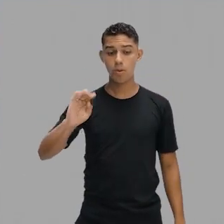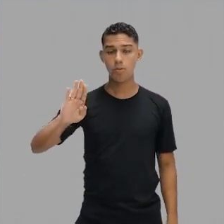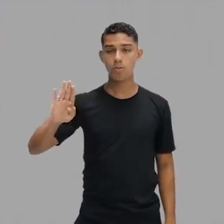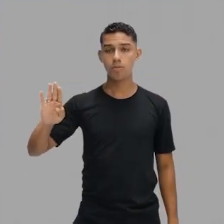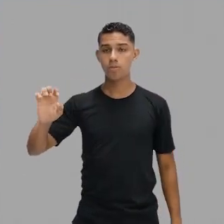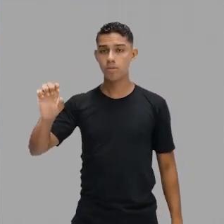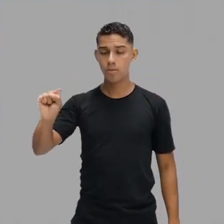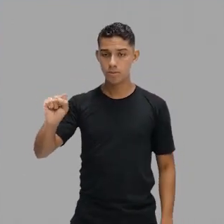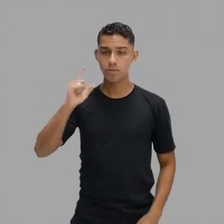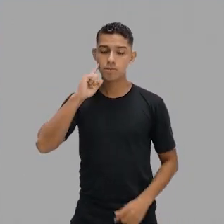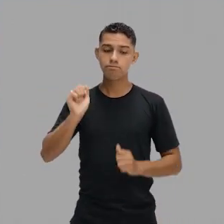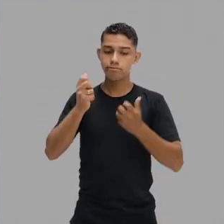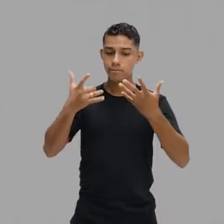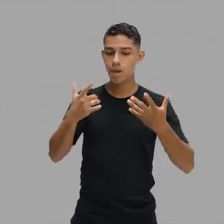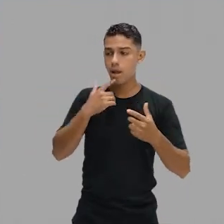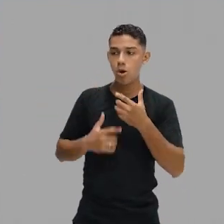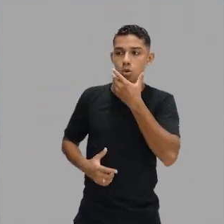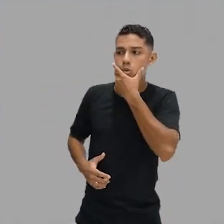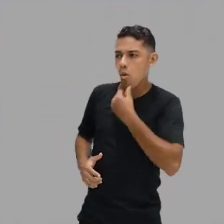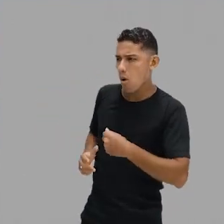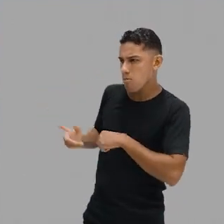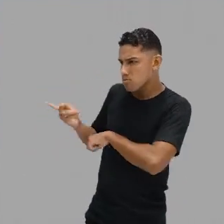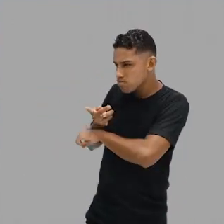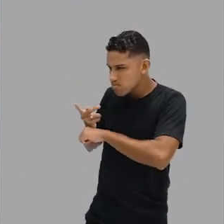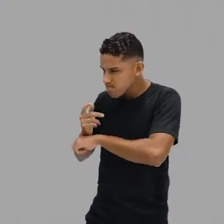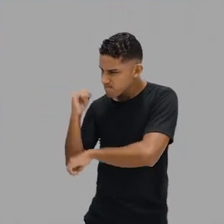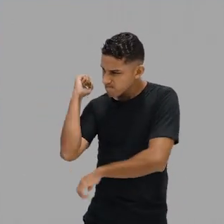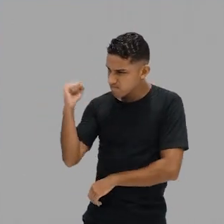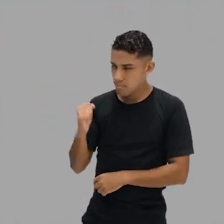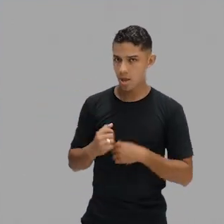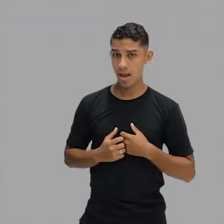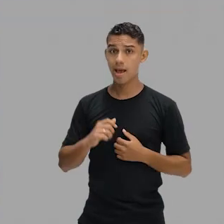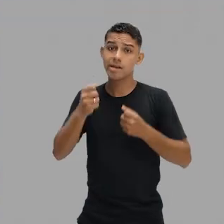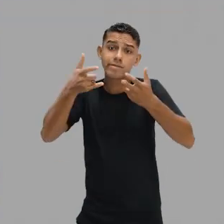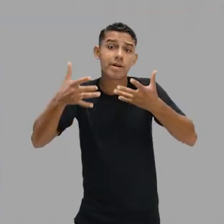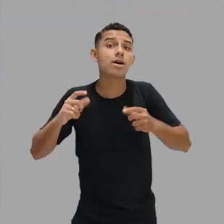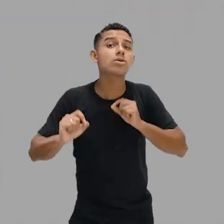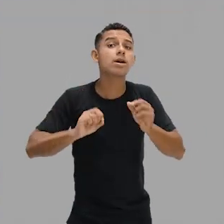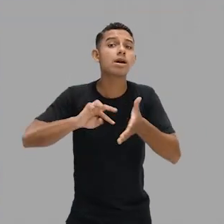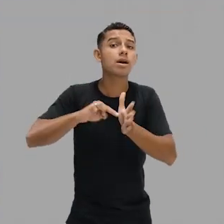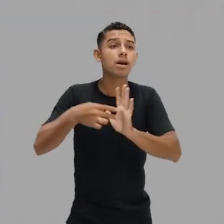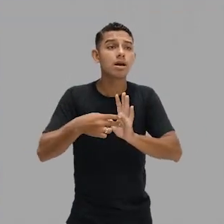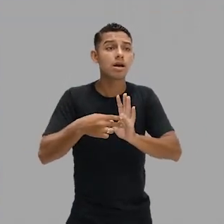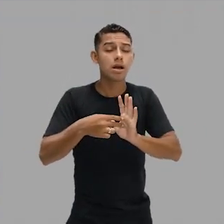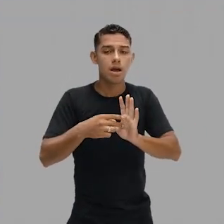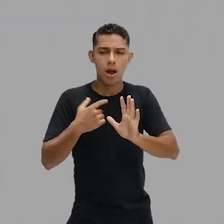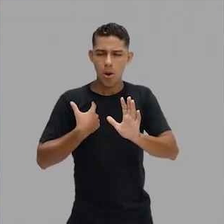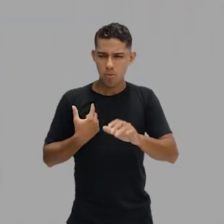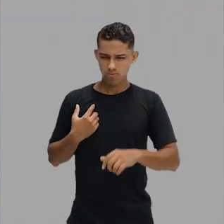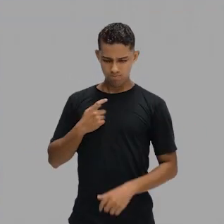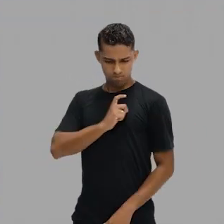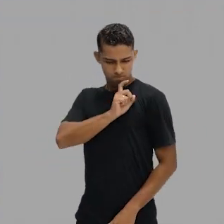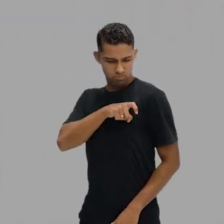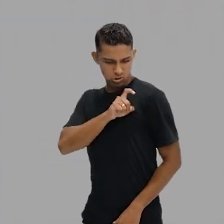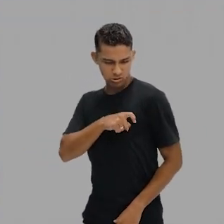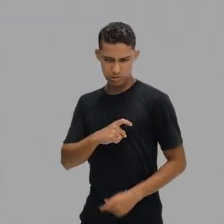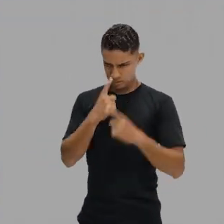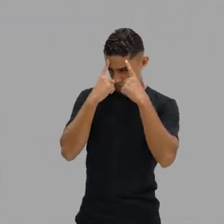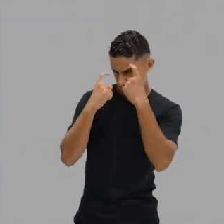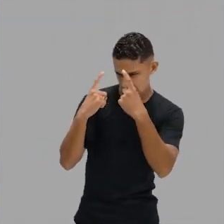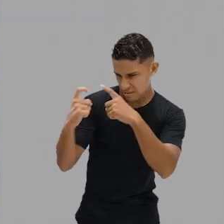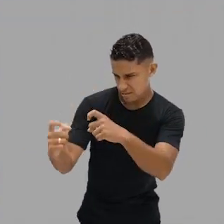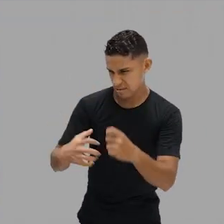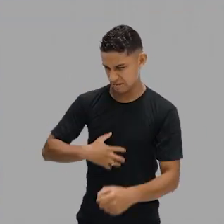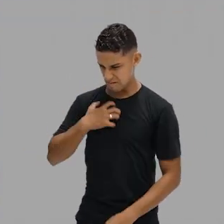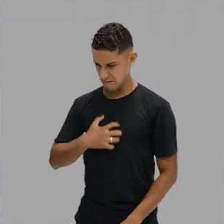lobo do próprio homem, ele quer falar da maldade, da violência, do instinto de autodestruição certo? Que os